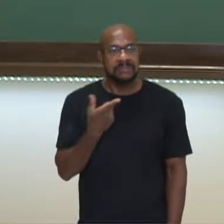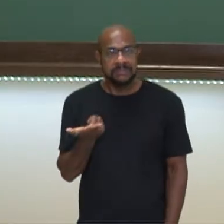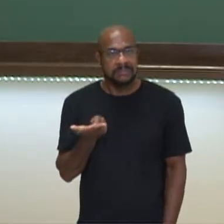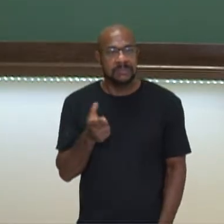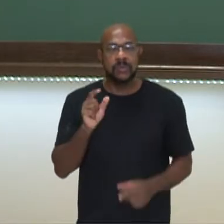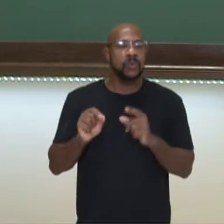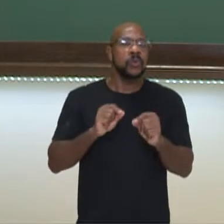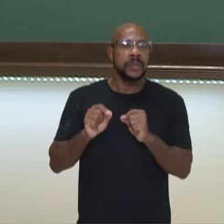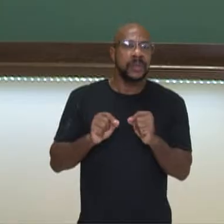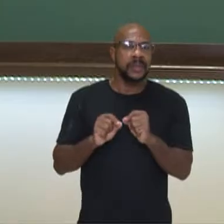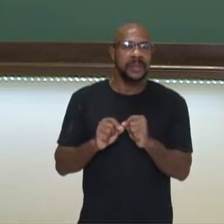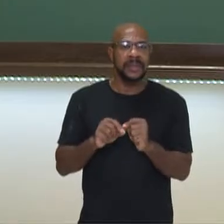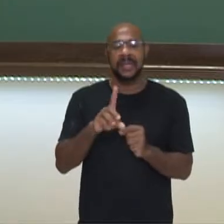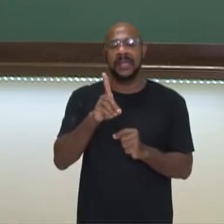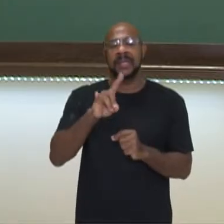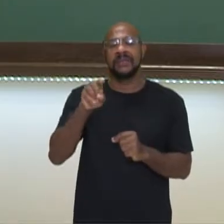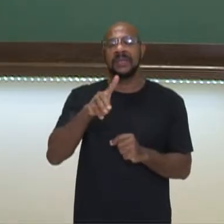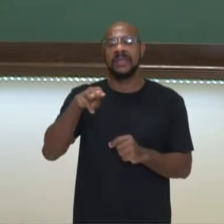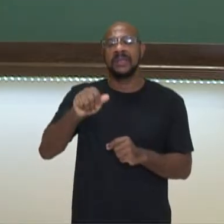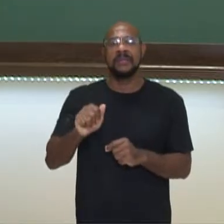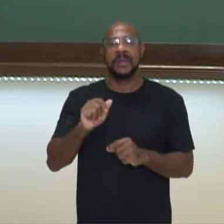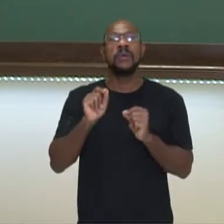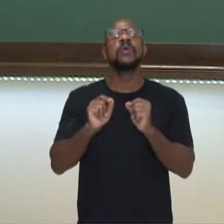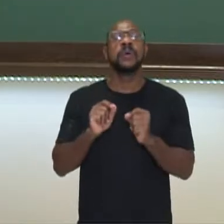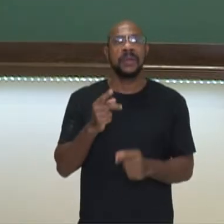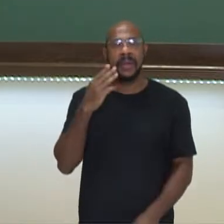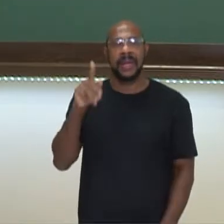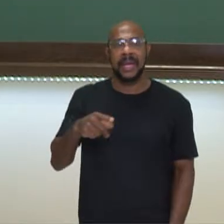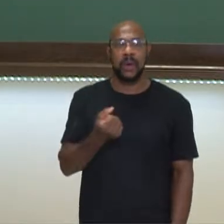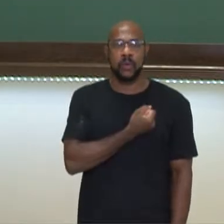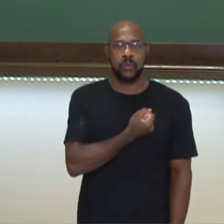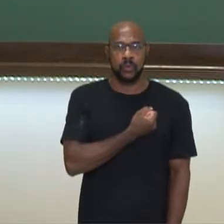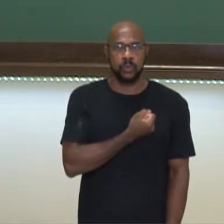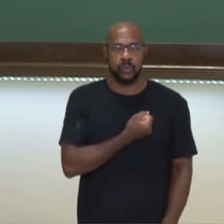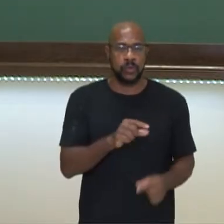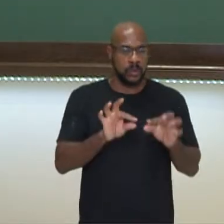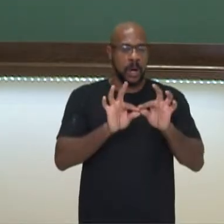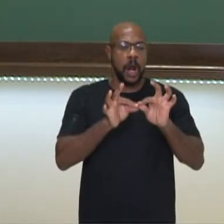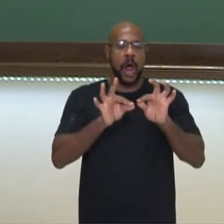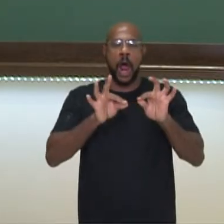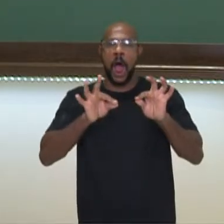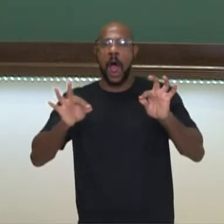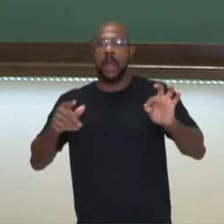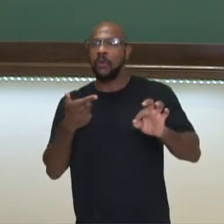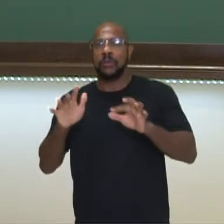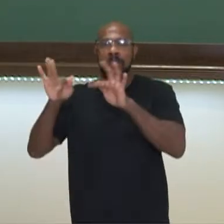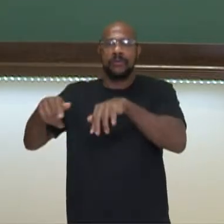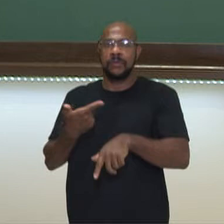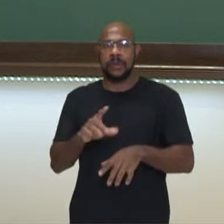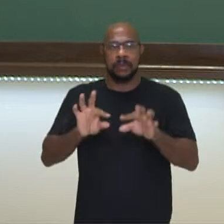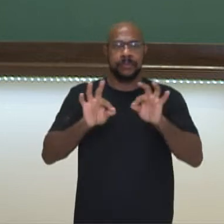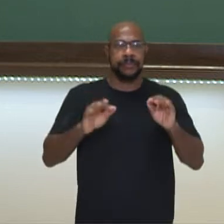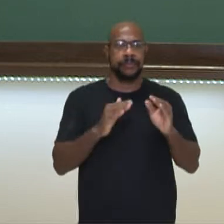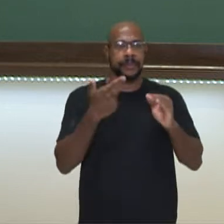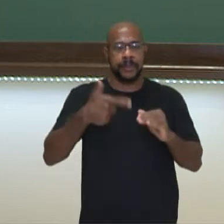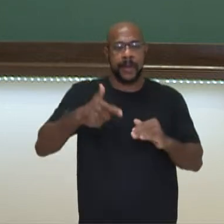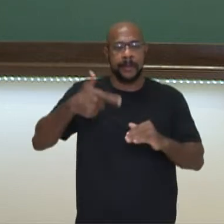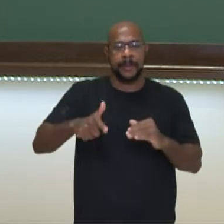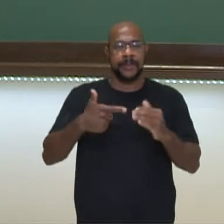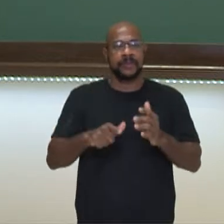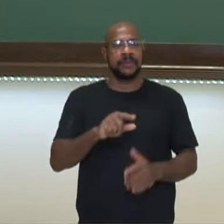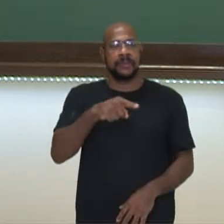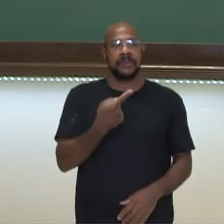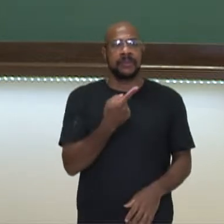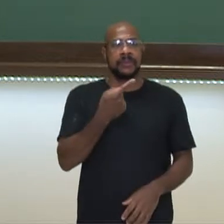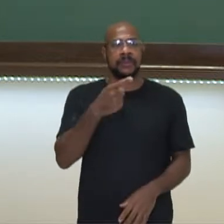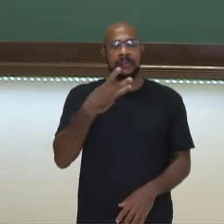periódica, eu vou te falar agora. Uma dízima periódica é um número decimal infinito e as casas decimais elas vão se repetindo. As